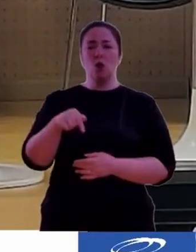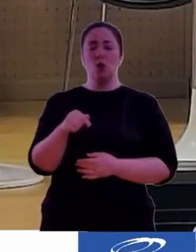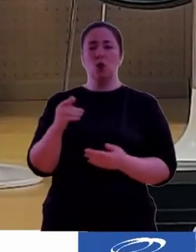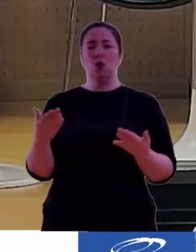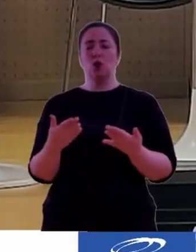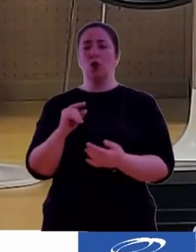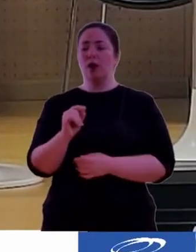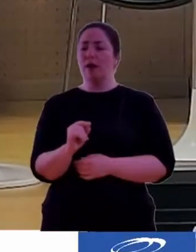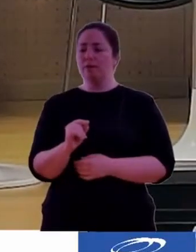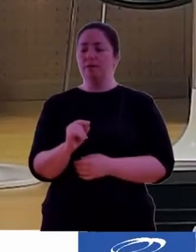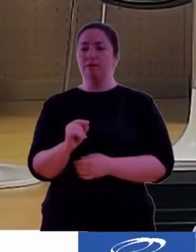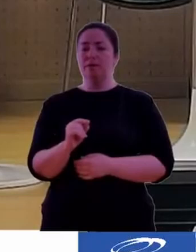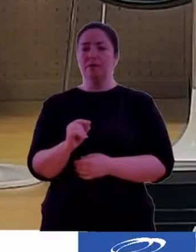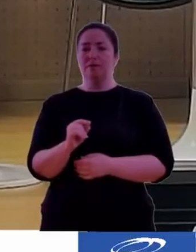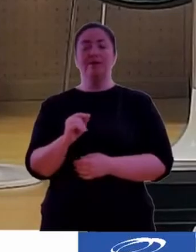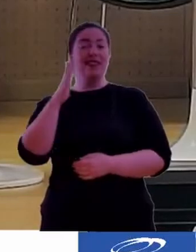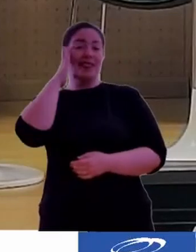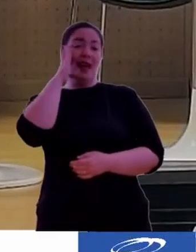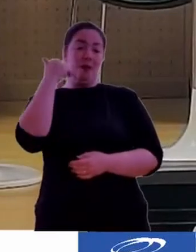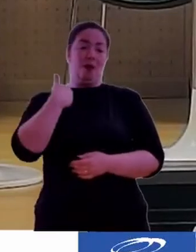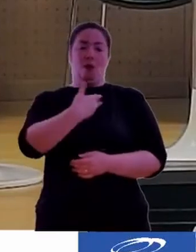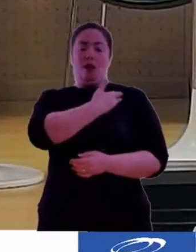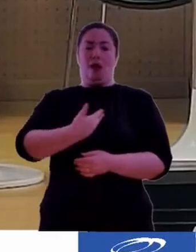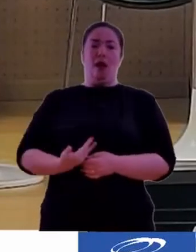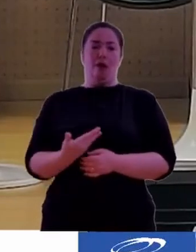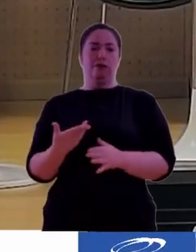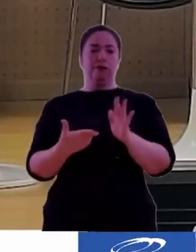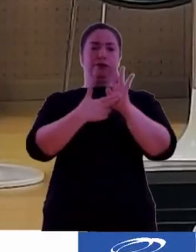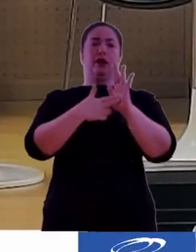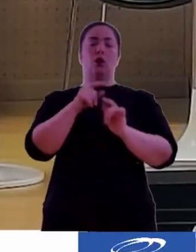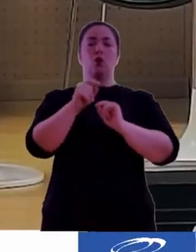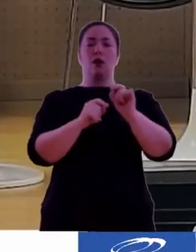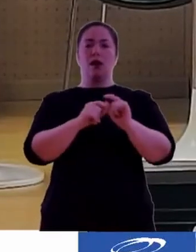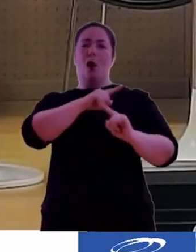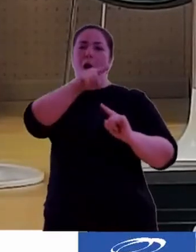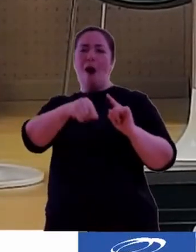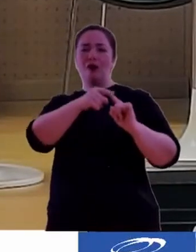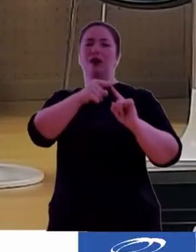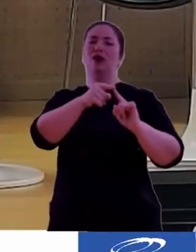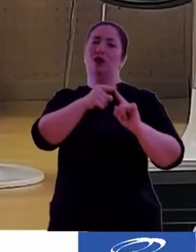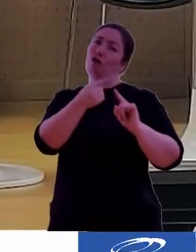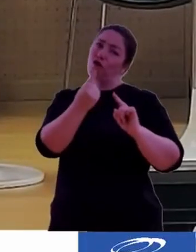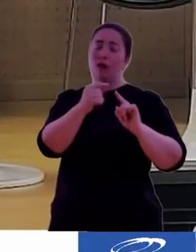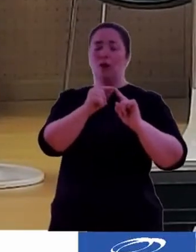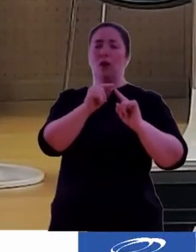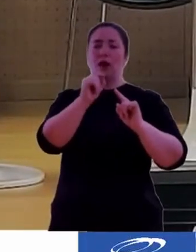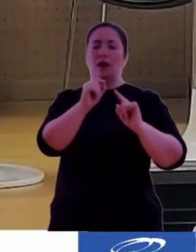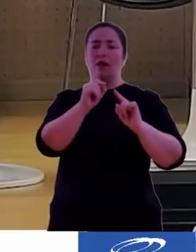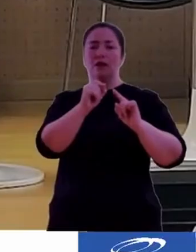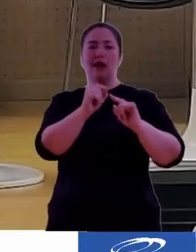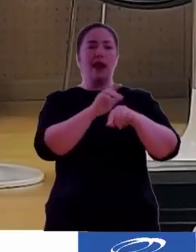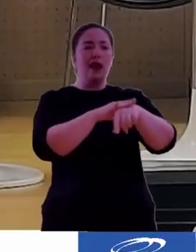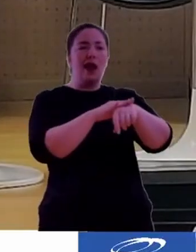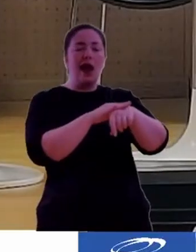na minha posse eu coloquei como uma das metas o tratamento, a prevenção,